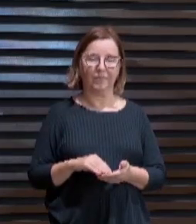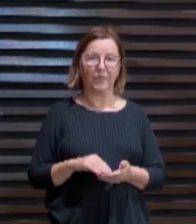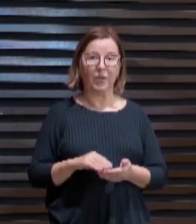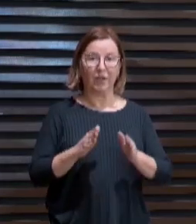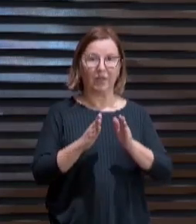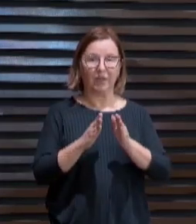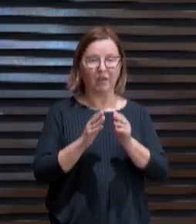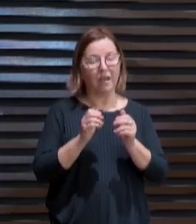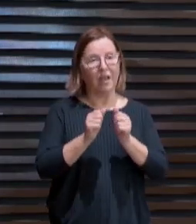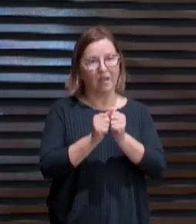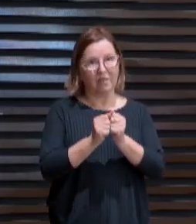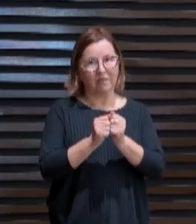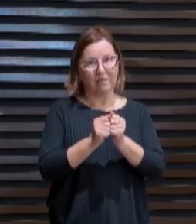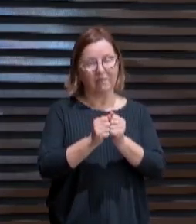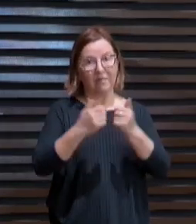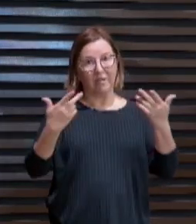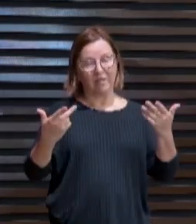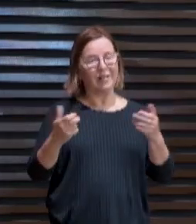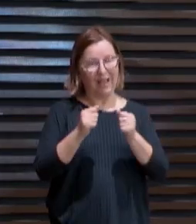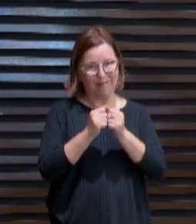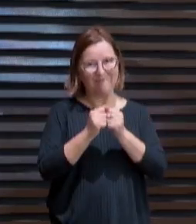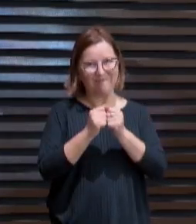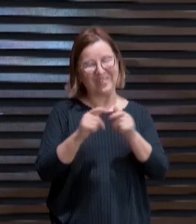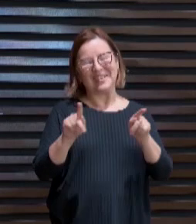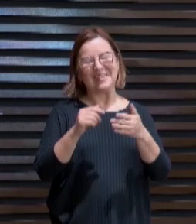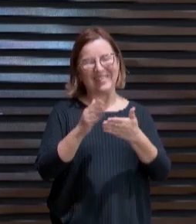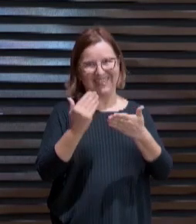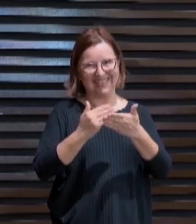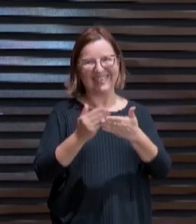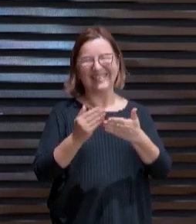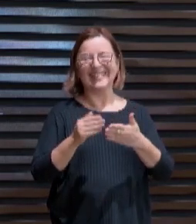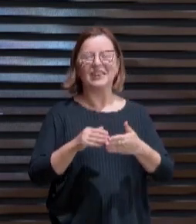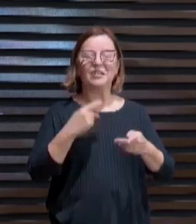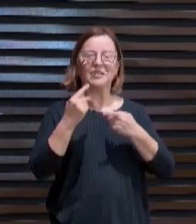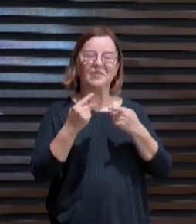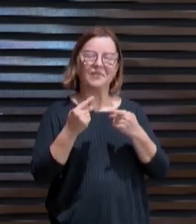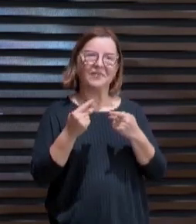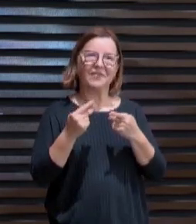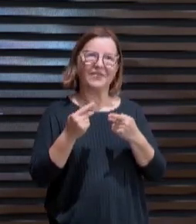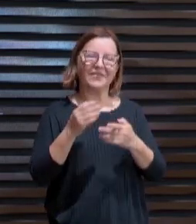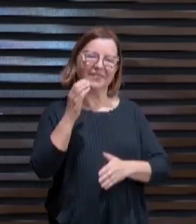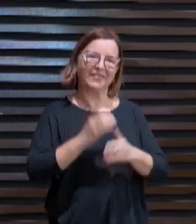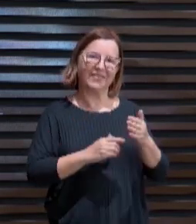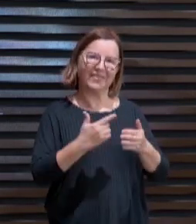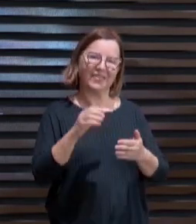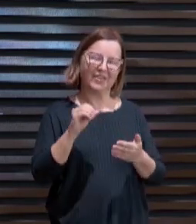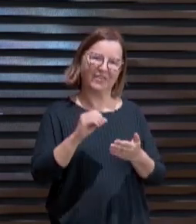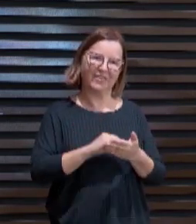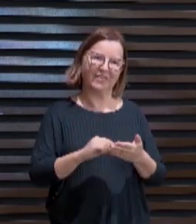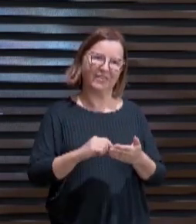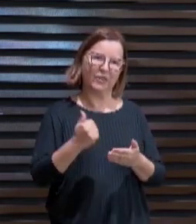mais adiante, nos dá essa resposta. Vamos ler juntos Apocalipse 20, de 11 a